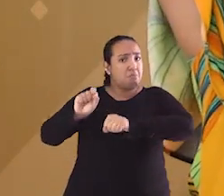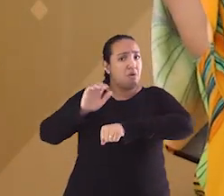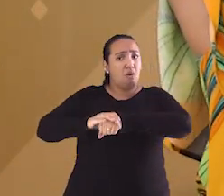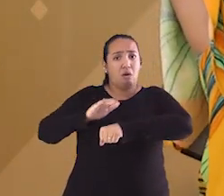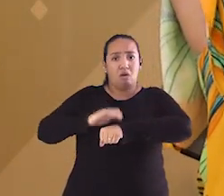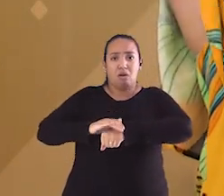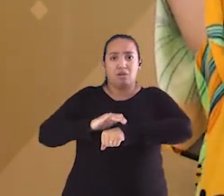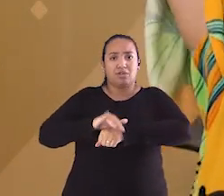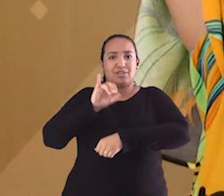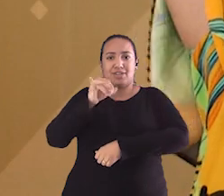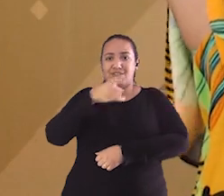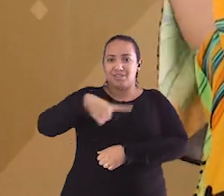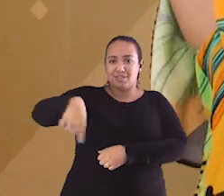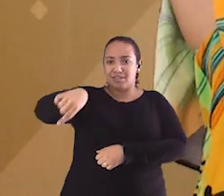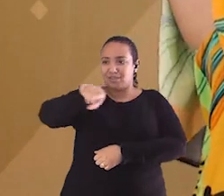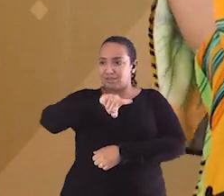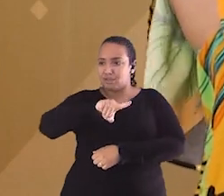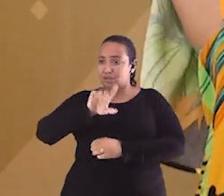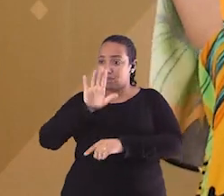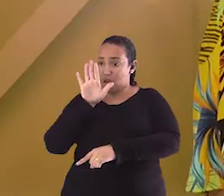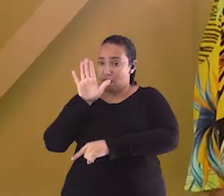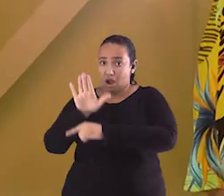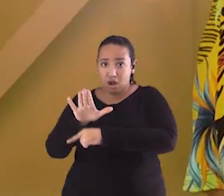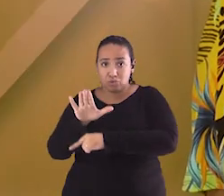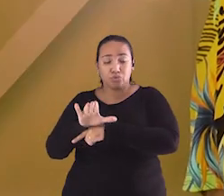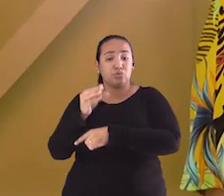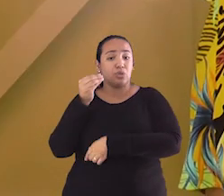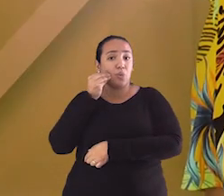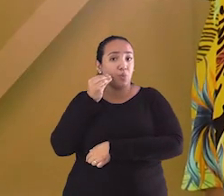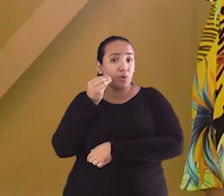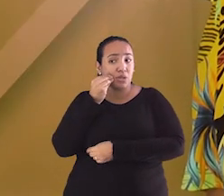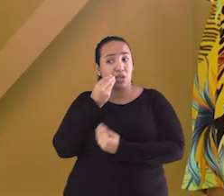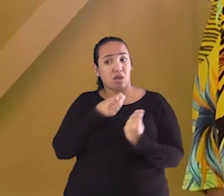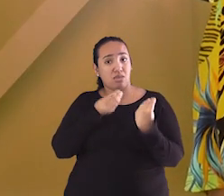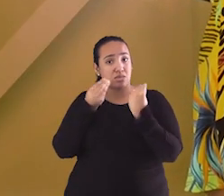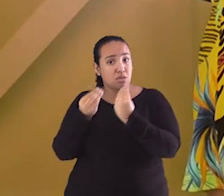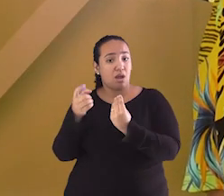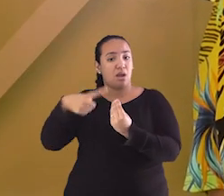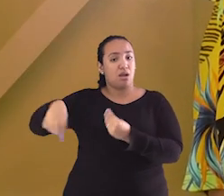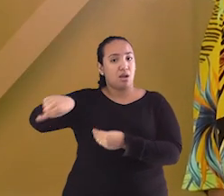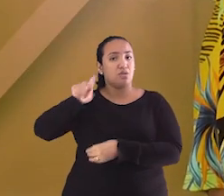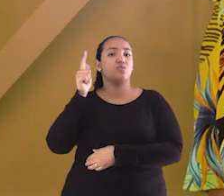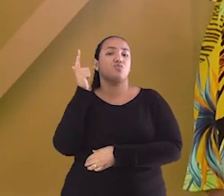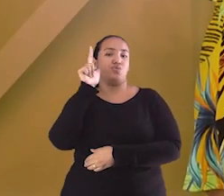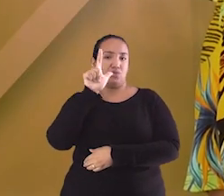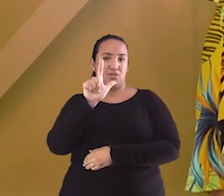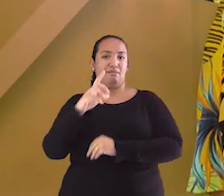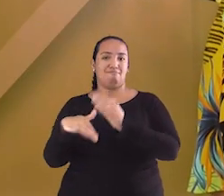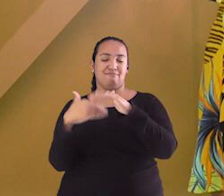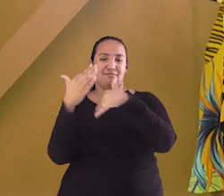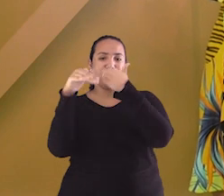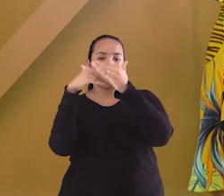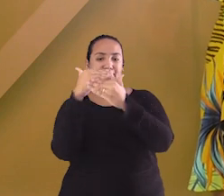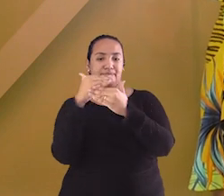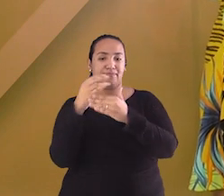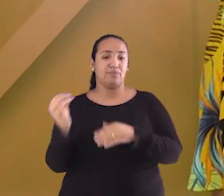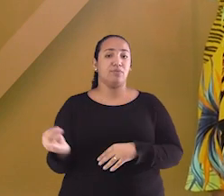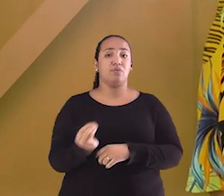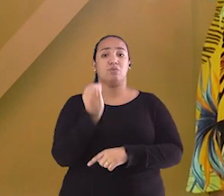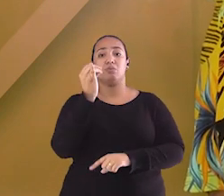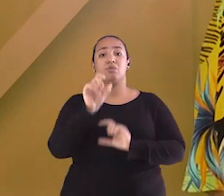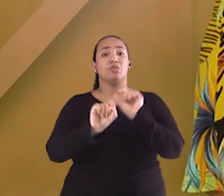nós damos a ferramenta necessária, eles vão aí voar na vida e conseguir o resultado. O importante da pessoa que